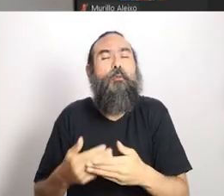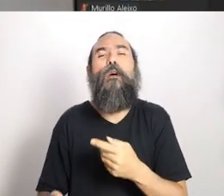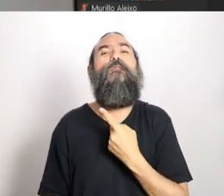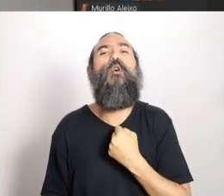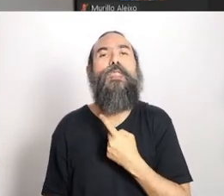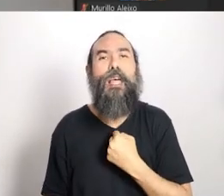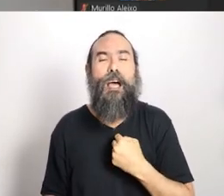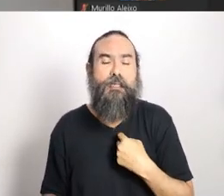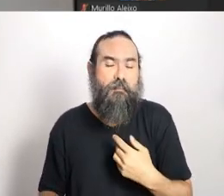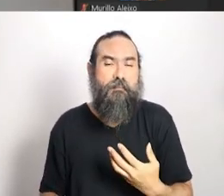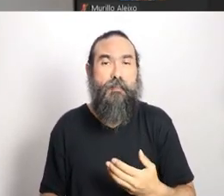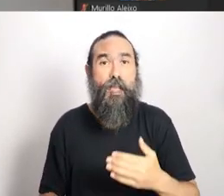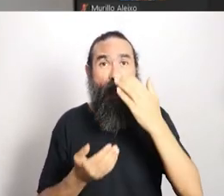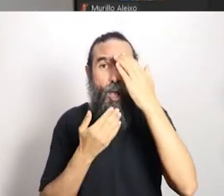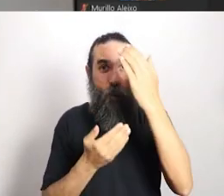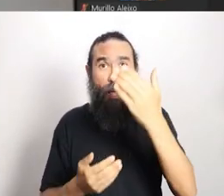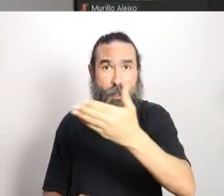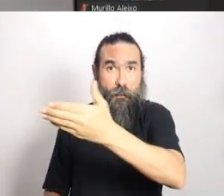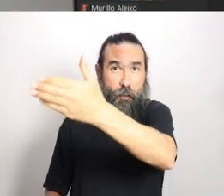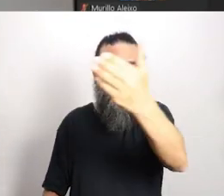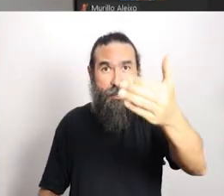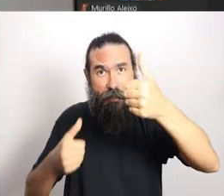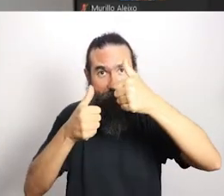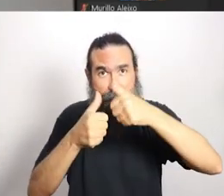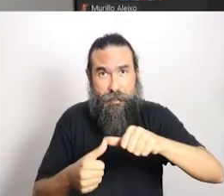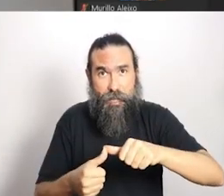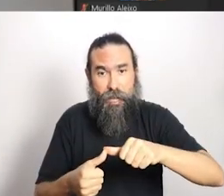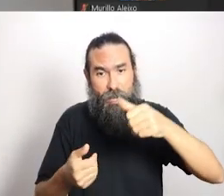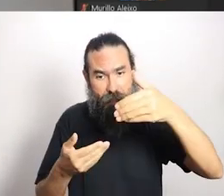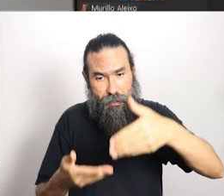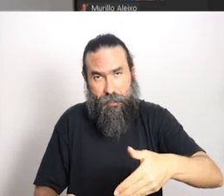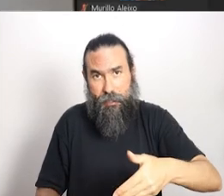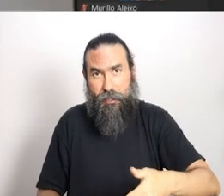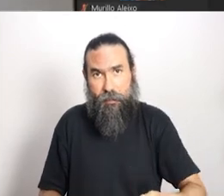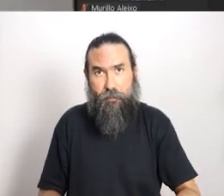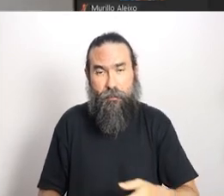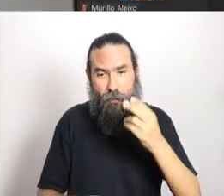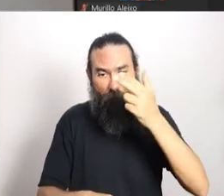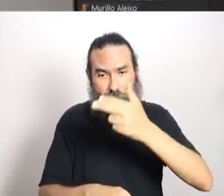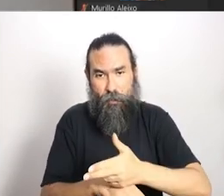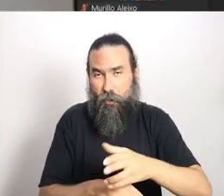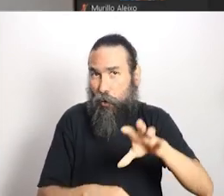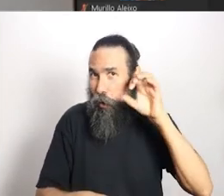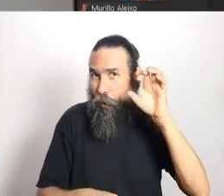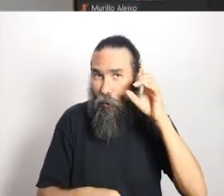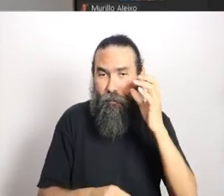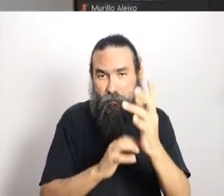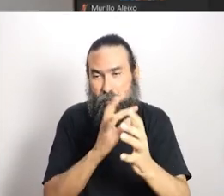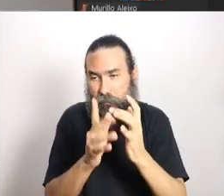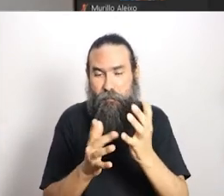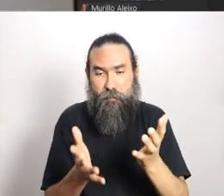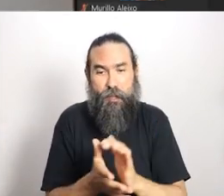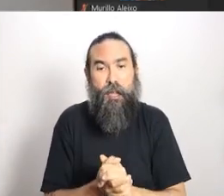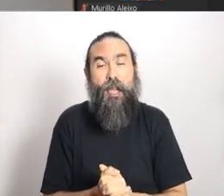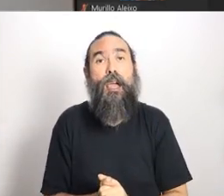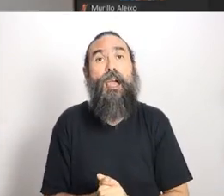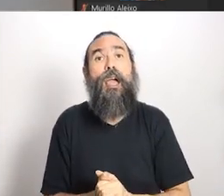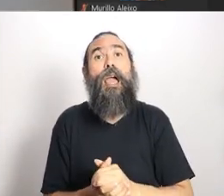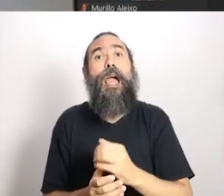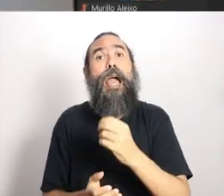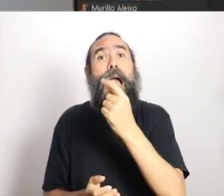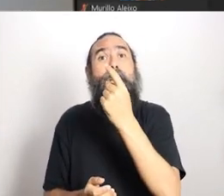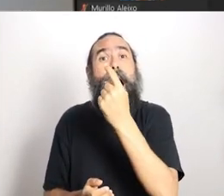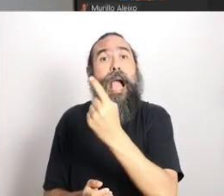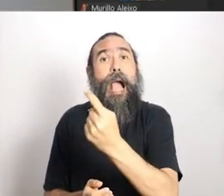história. Mas é o seguinte, agradecer o pessoal que está ouvindo até agora, mas é o seguinte, cada cantador agora, e cada cantatriz,